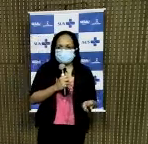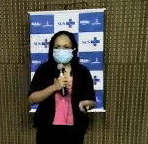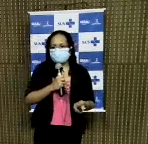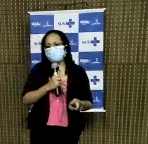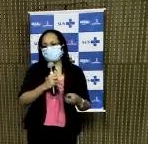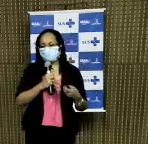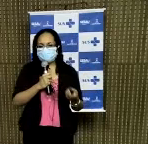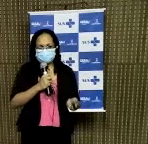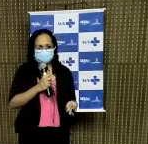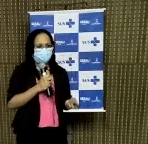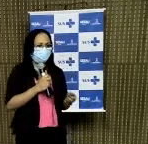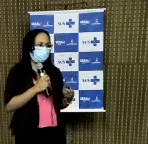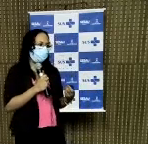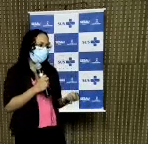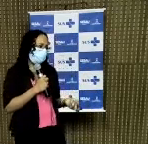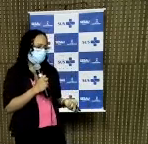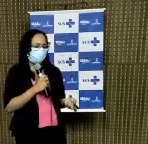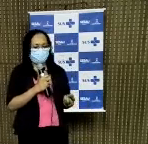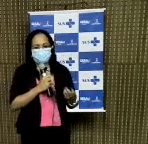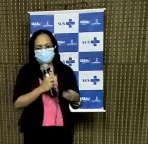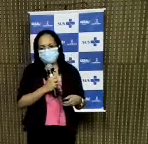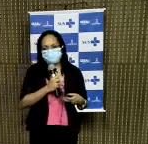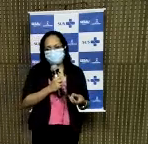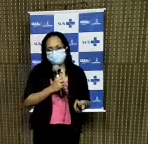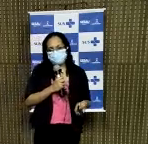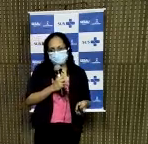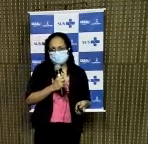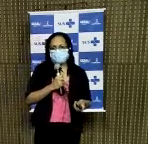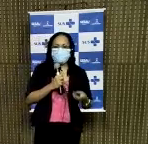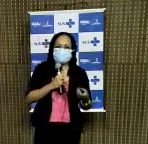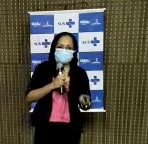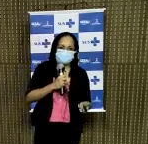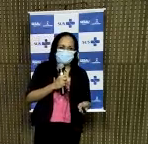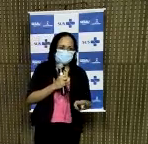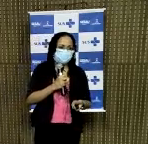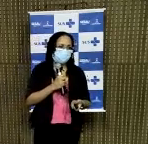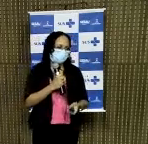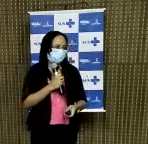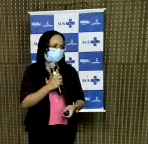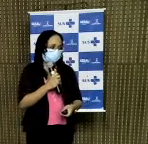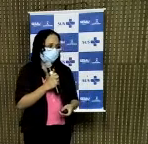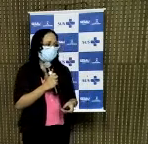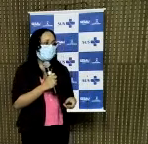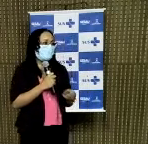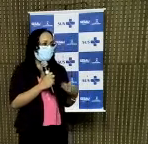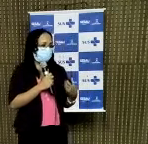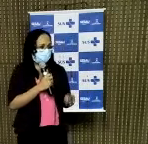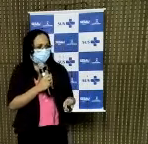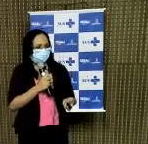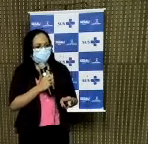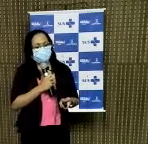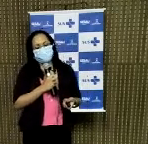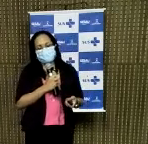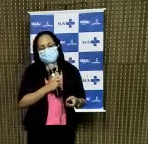seu livre-arbítrio, né? Infelizmente, no ano de 2020, nós tivemos uma sífilis congênita de uma paciente que interrompeu o tratamento, apesar